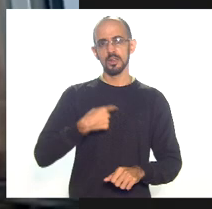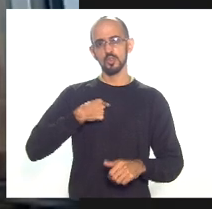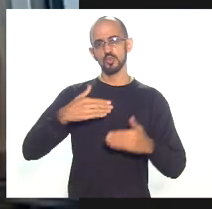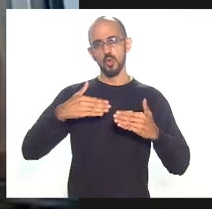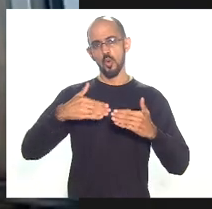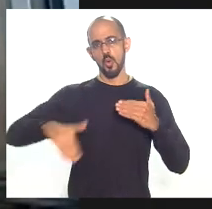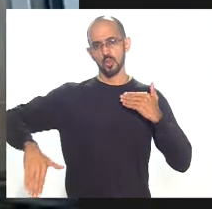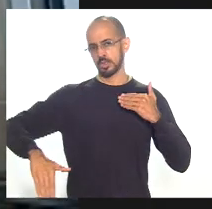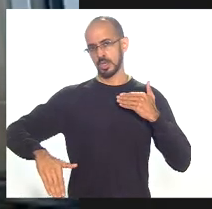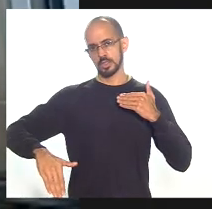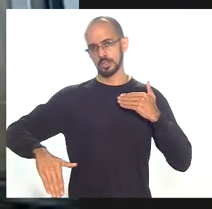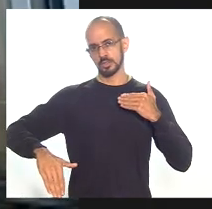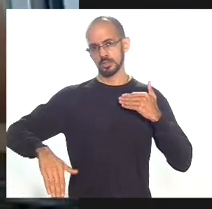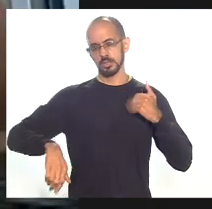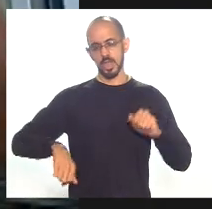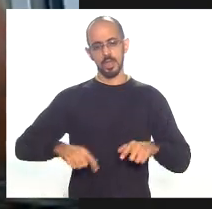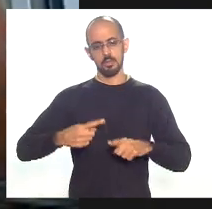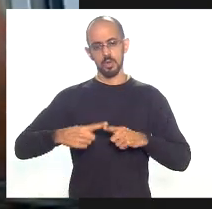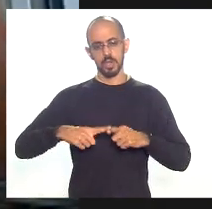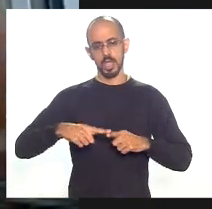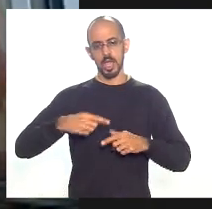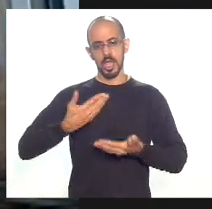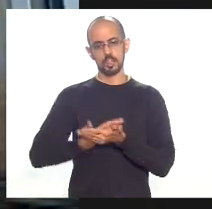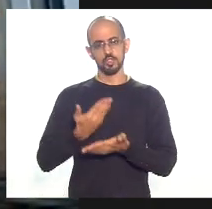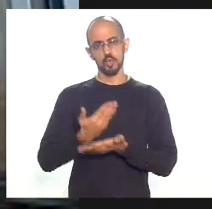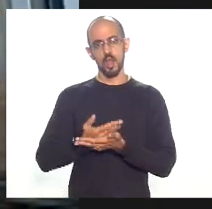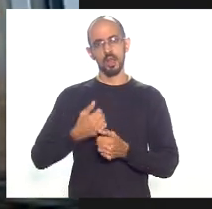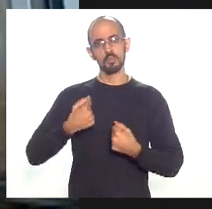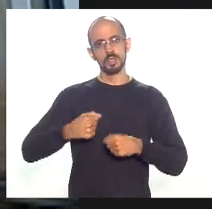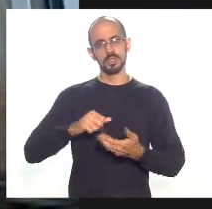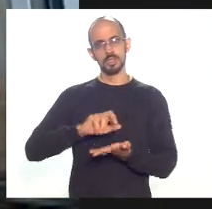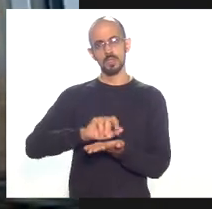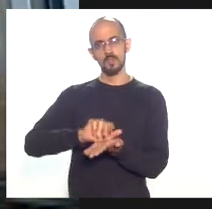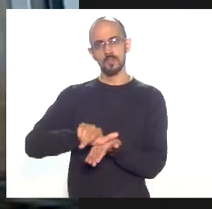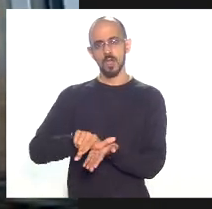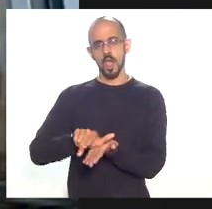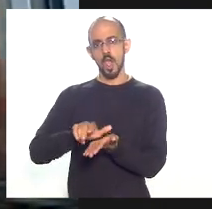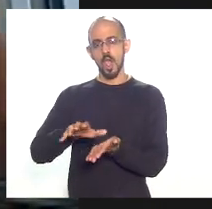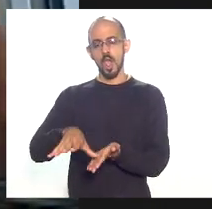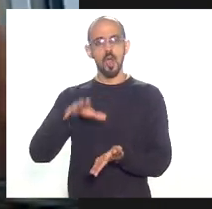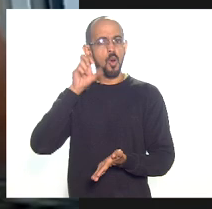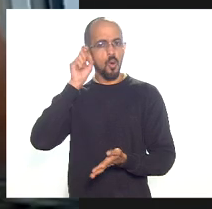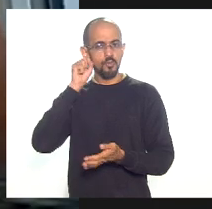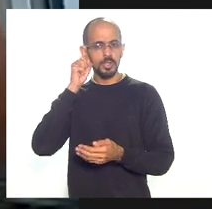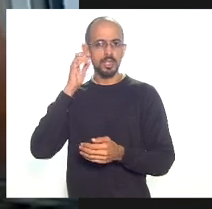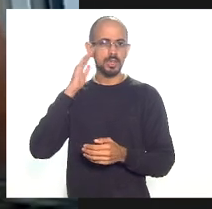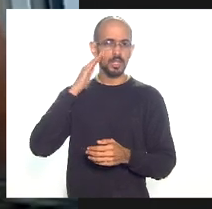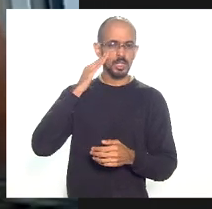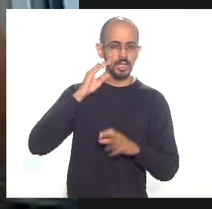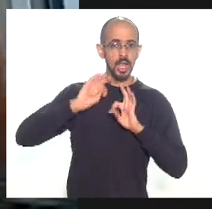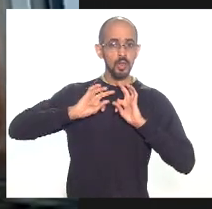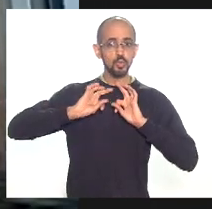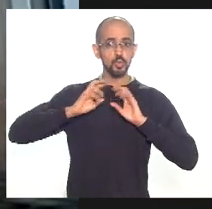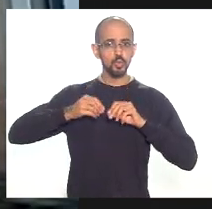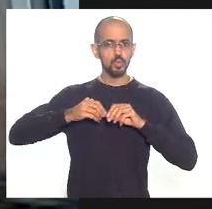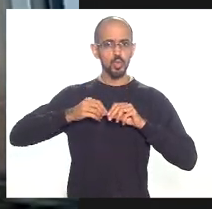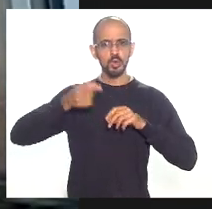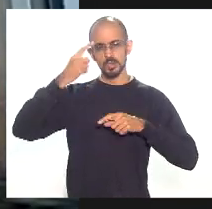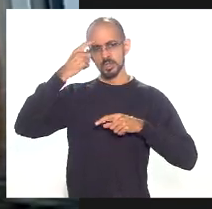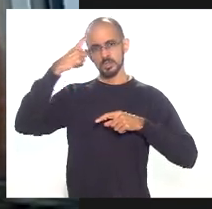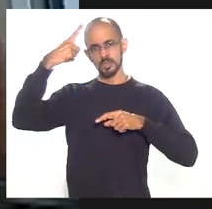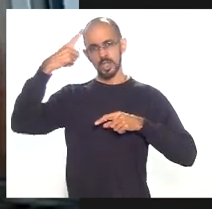contra eu acho que a escola tem que ser plural é o papel dele ser plural ouvir todas as vertentes abrir um antidebate é o